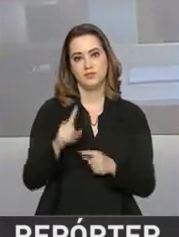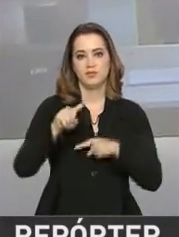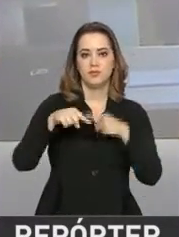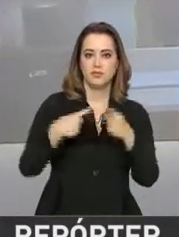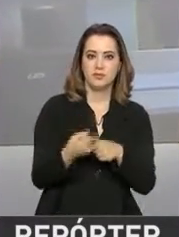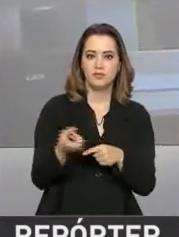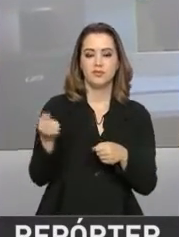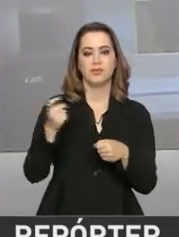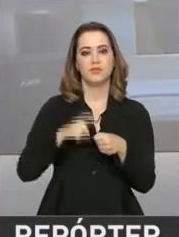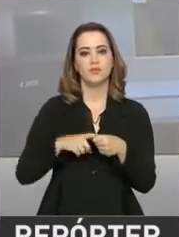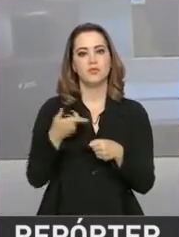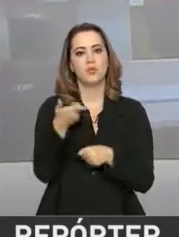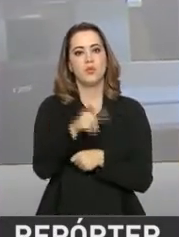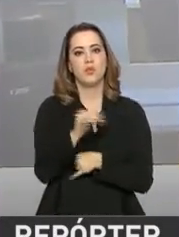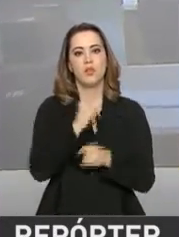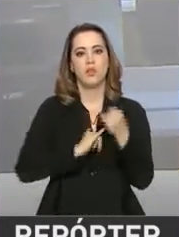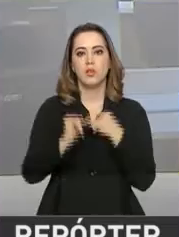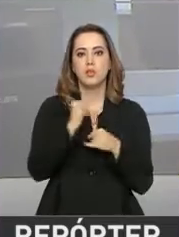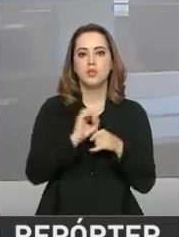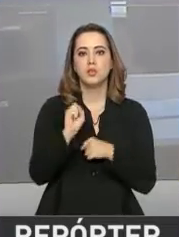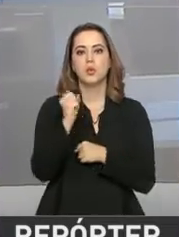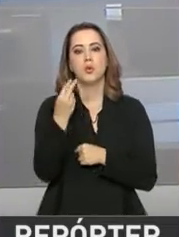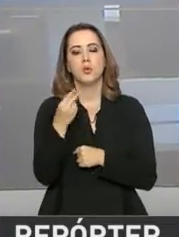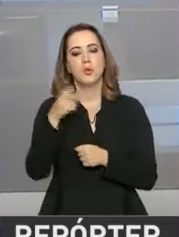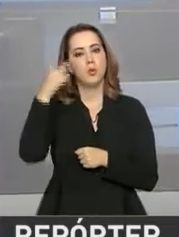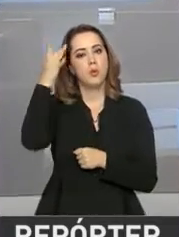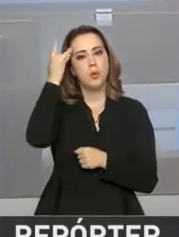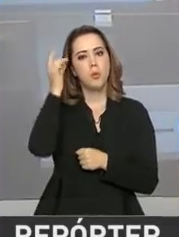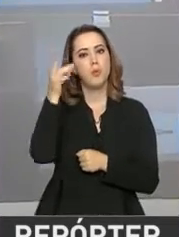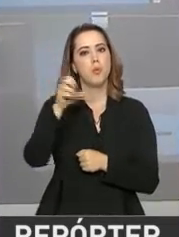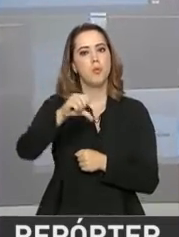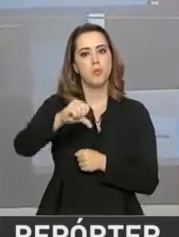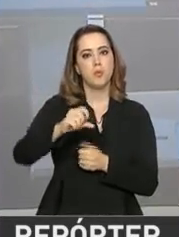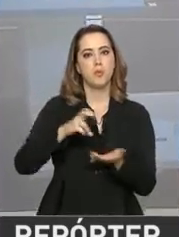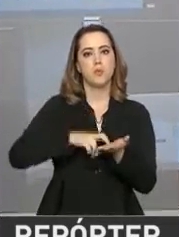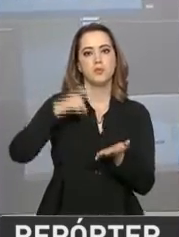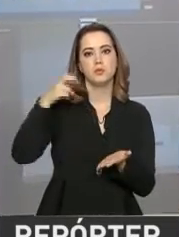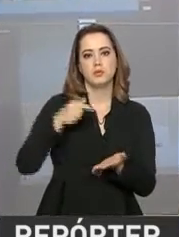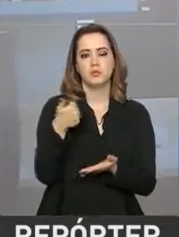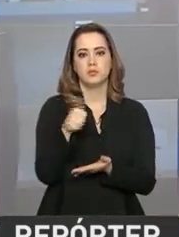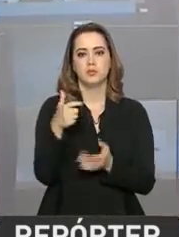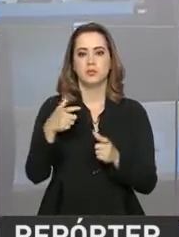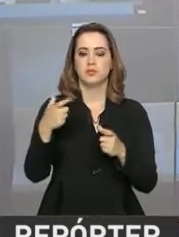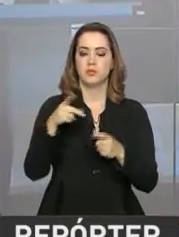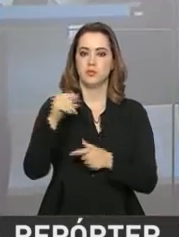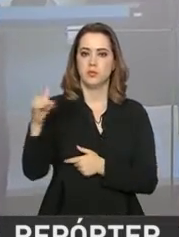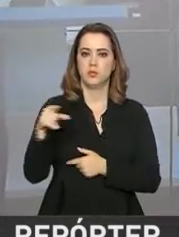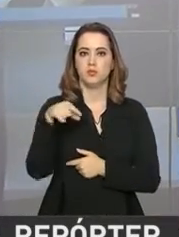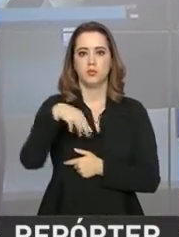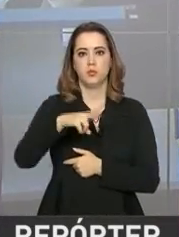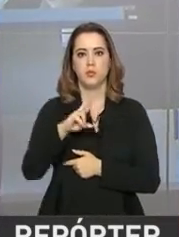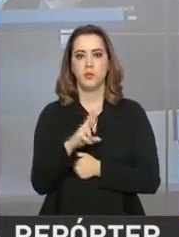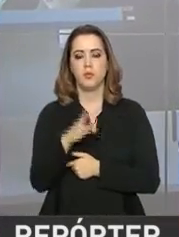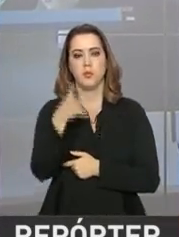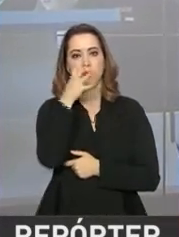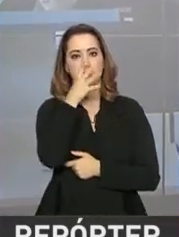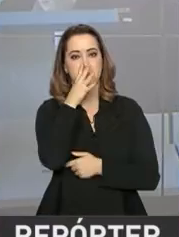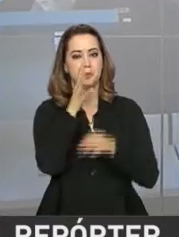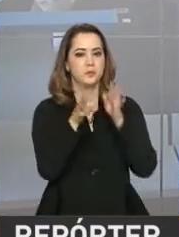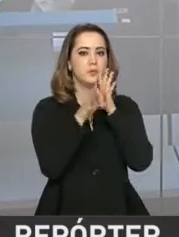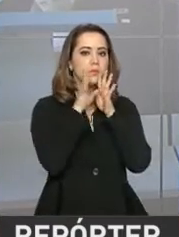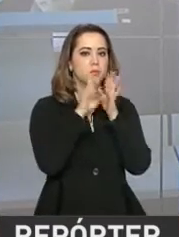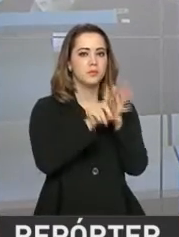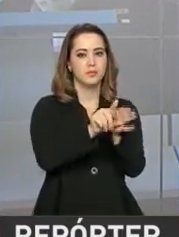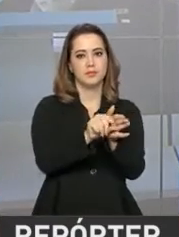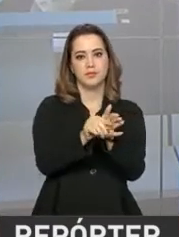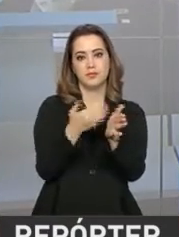Voltamos a qualquer momento com outras informações ou amanhã, às 9 da manhã, na primeira edição do dia do Repórter NBR. Acompanhe as novidades também